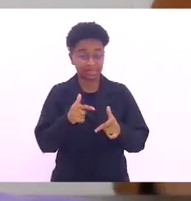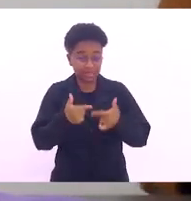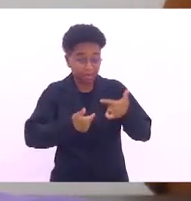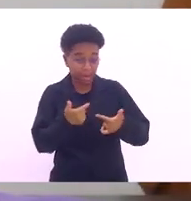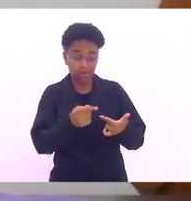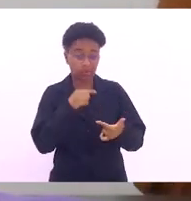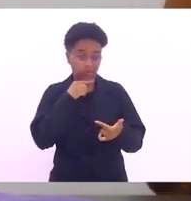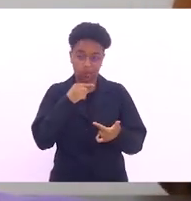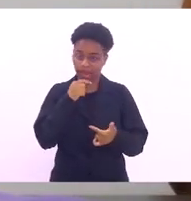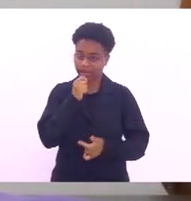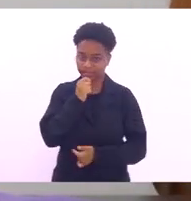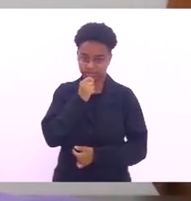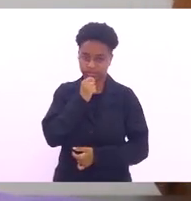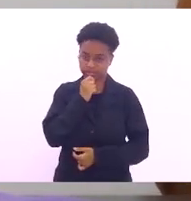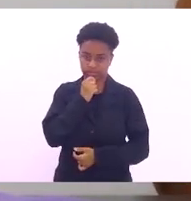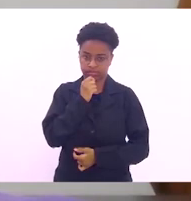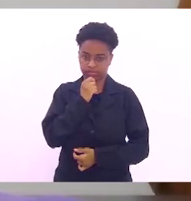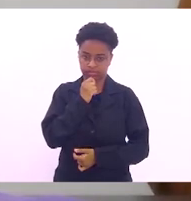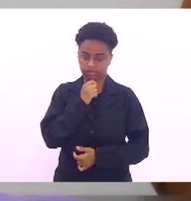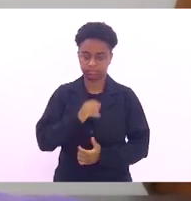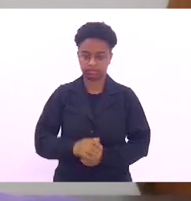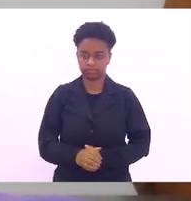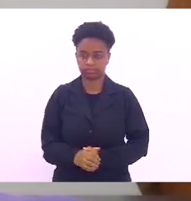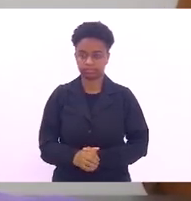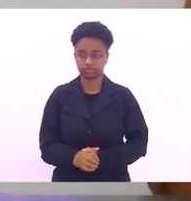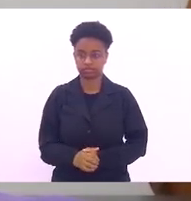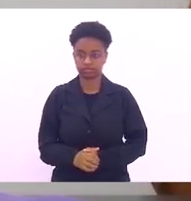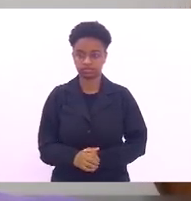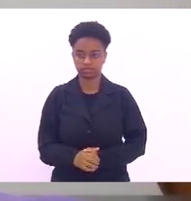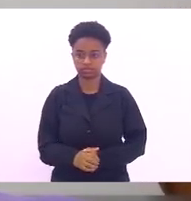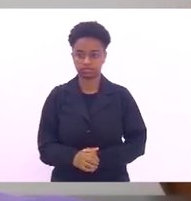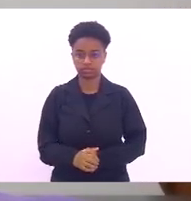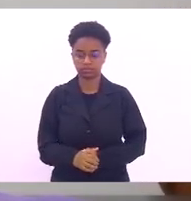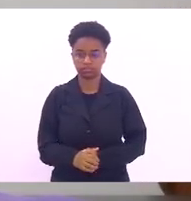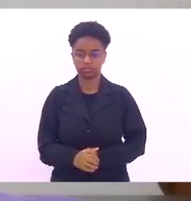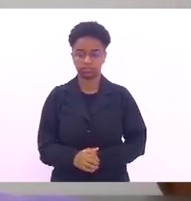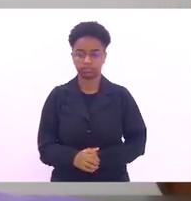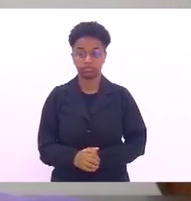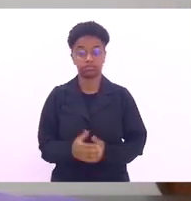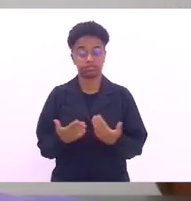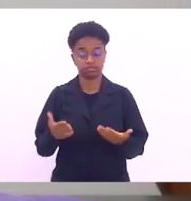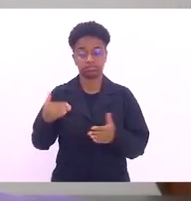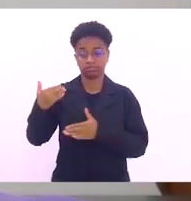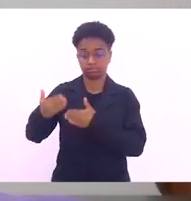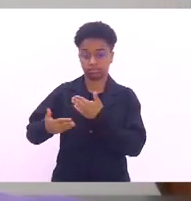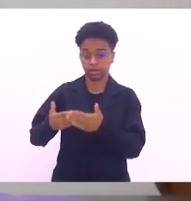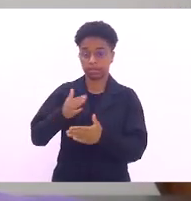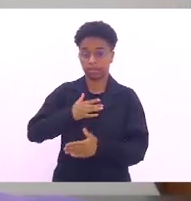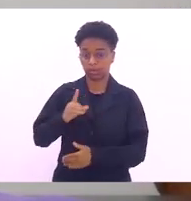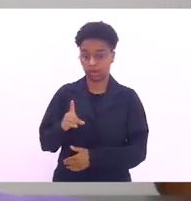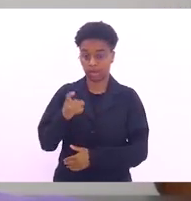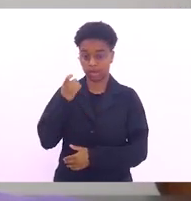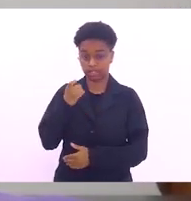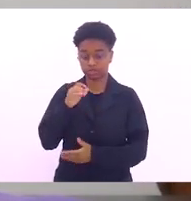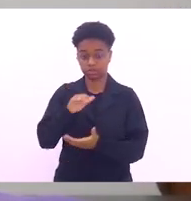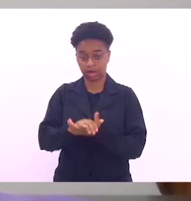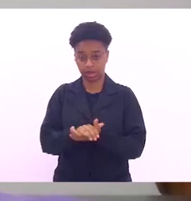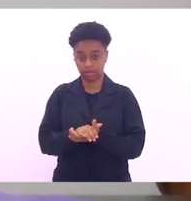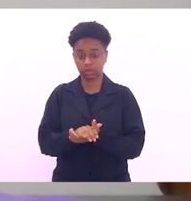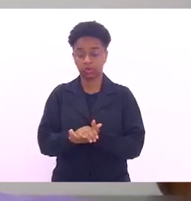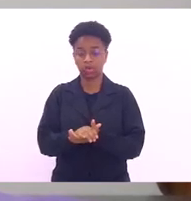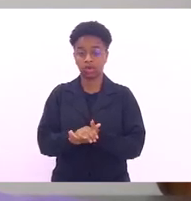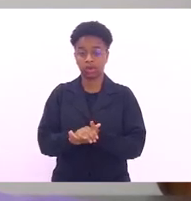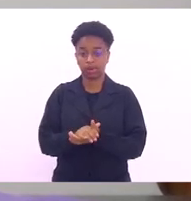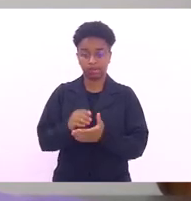trabalho tudo quanto é lugar mas emprego emprego eu ainda não tenho tá enquanto isso né o meu ex-marido e o agressor continuo